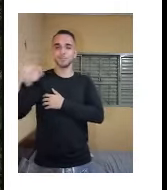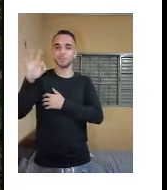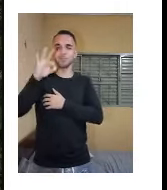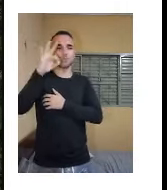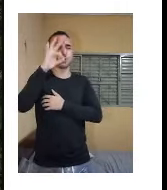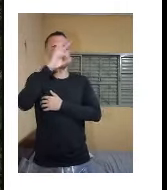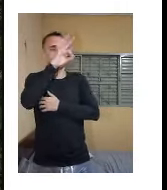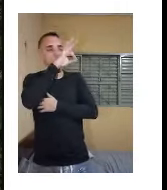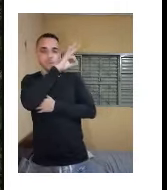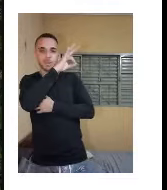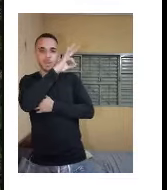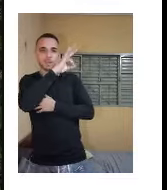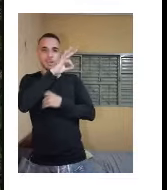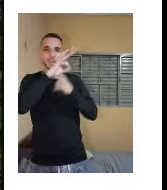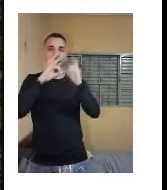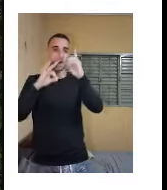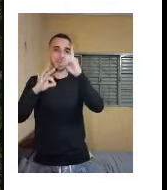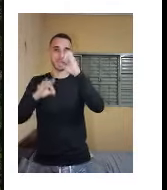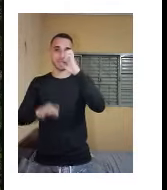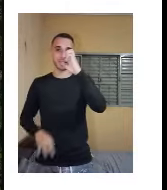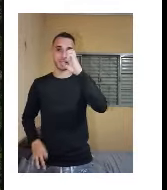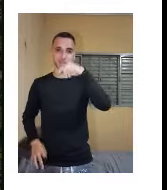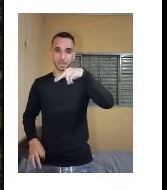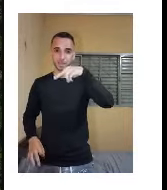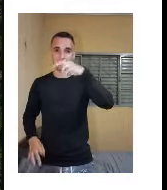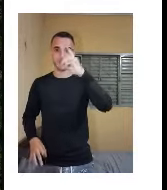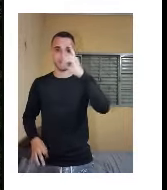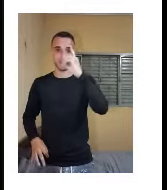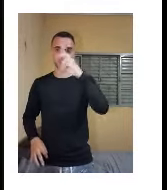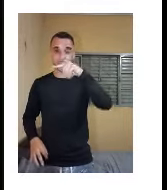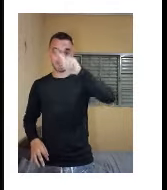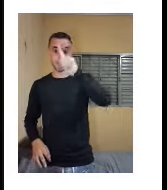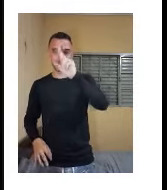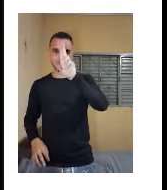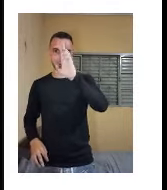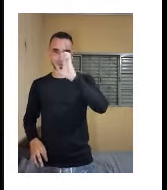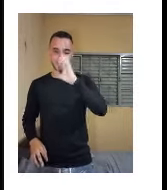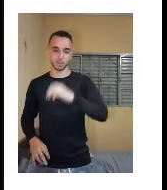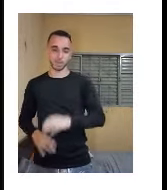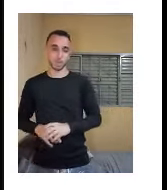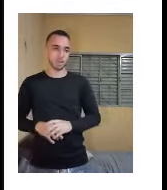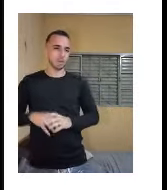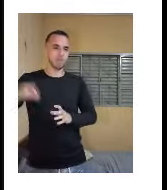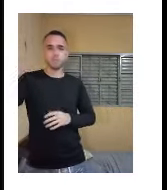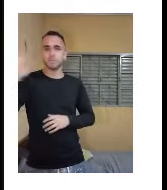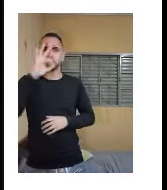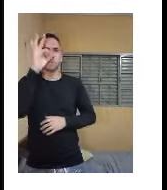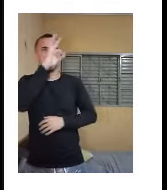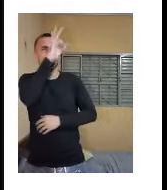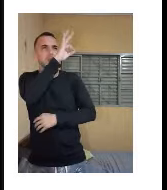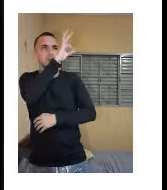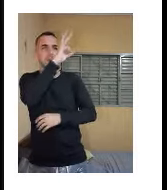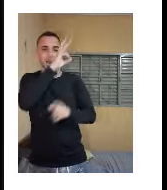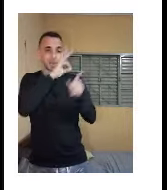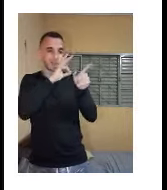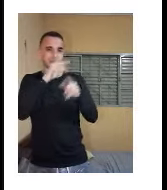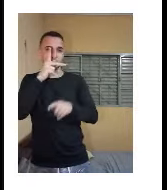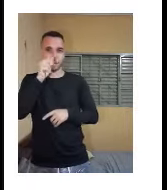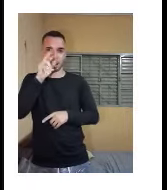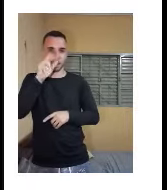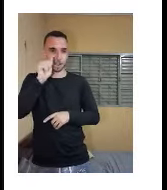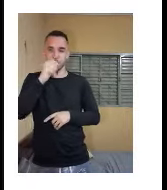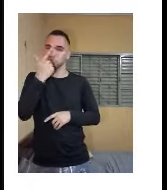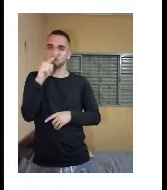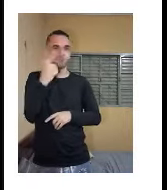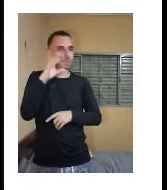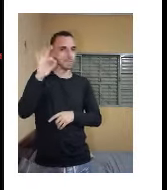dengue, dada essa modificação do meio ambiente. E o custo, né, das emissões ele é